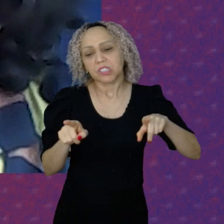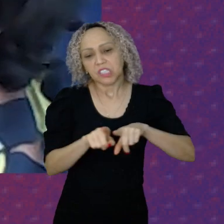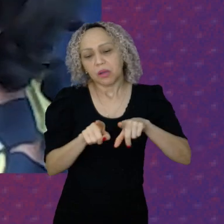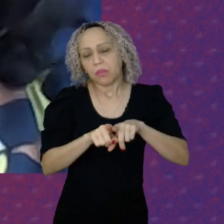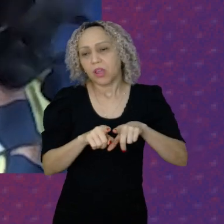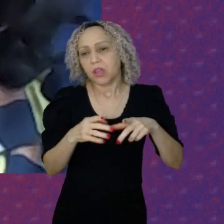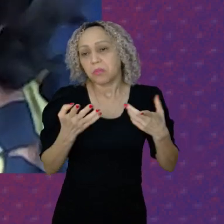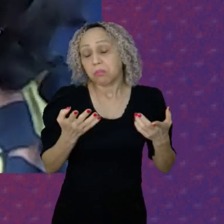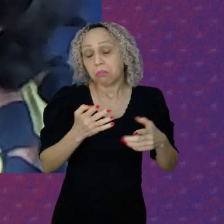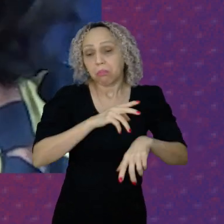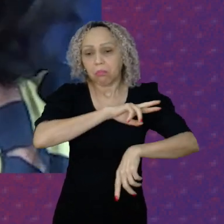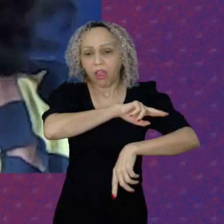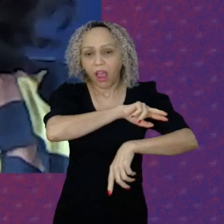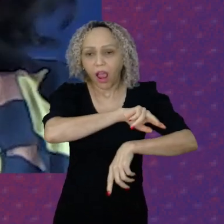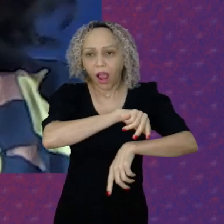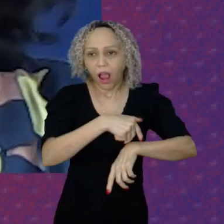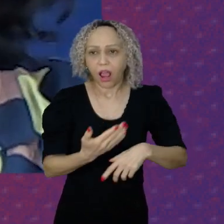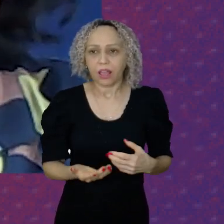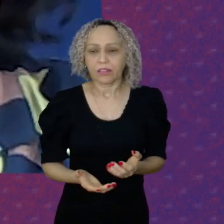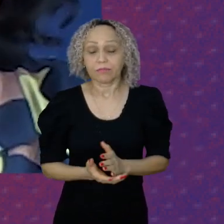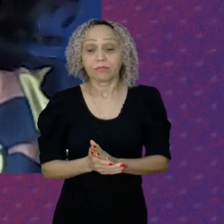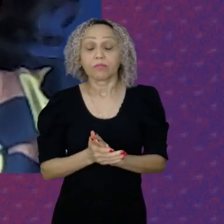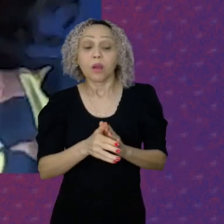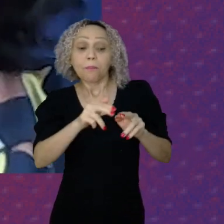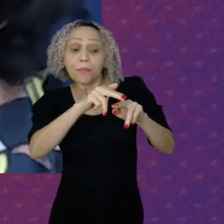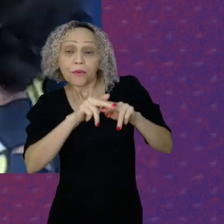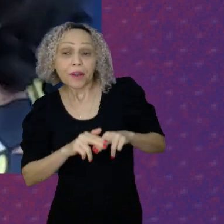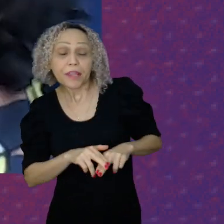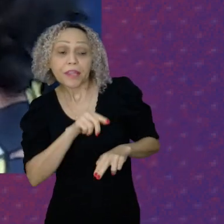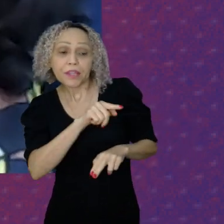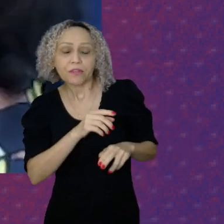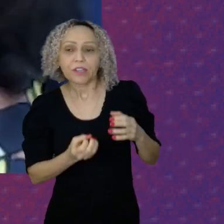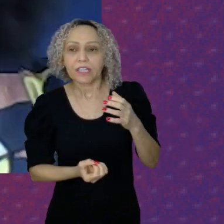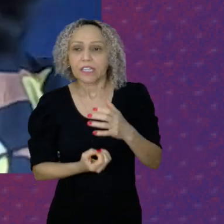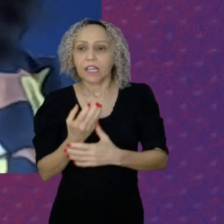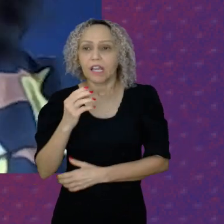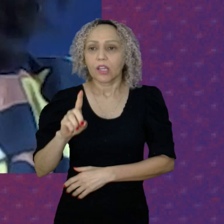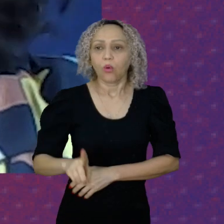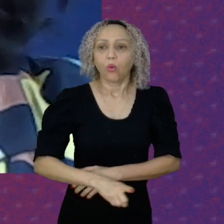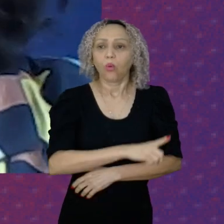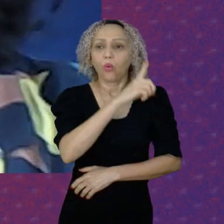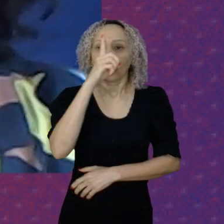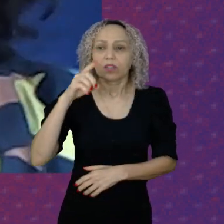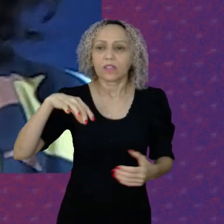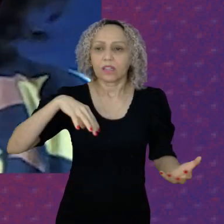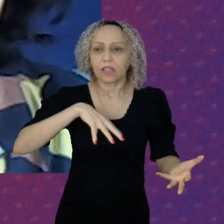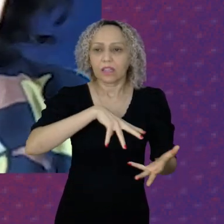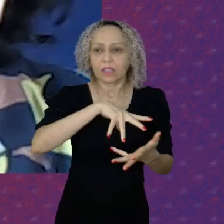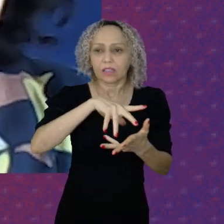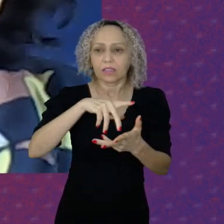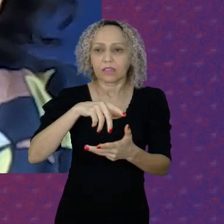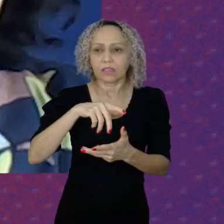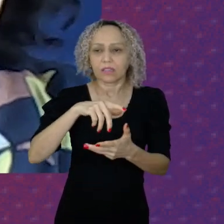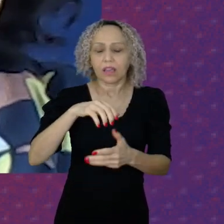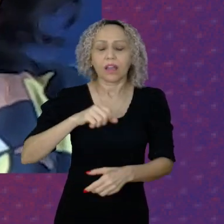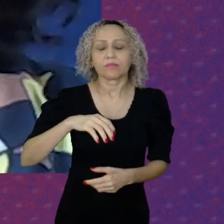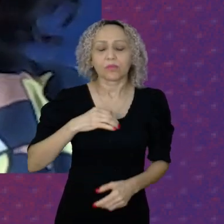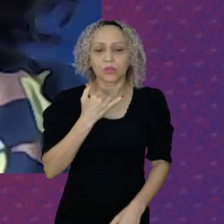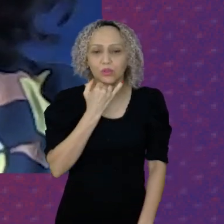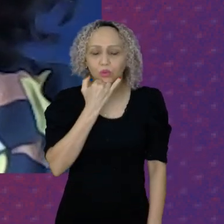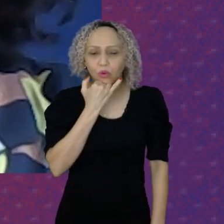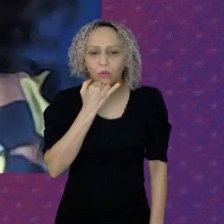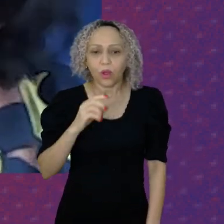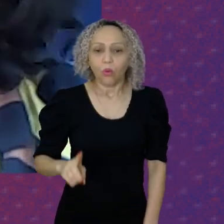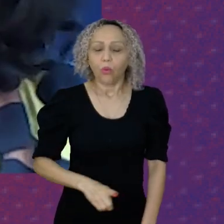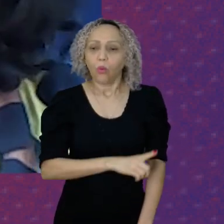disso, foi criado o Dia Nacional Marielle Franco, que é o dia 14 de março, e